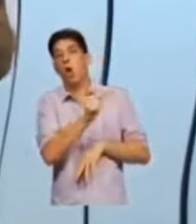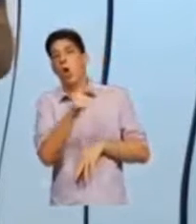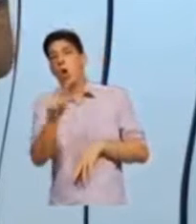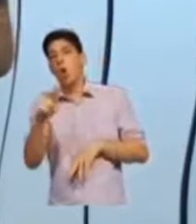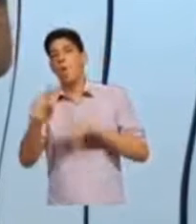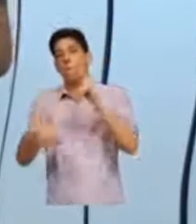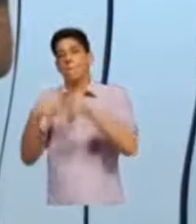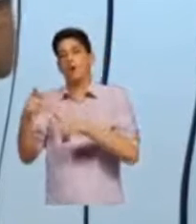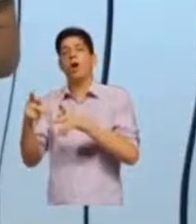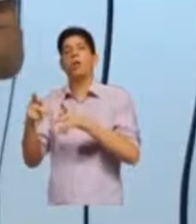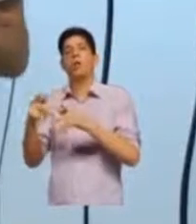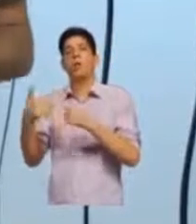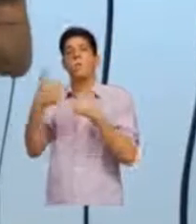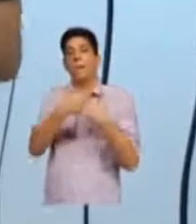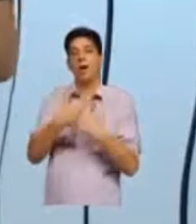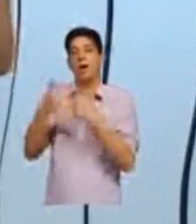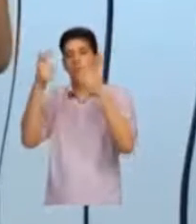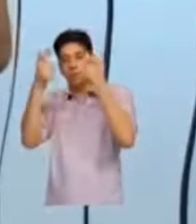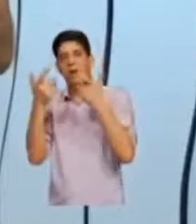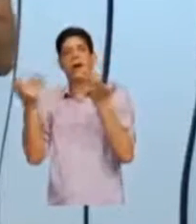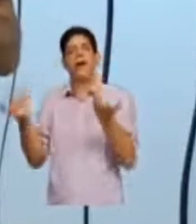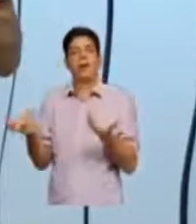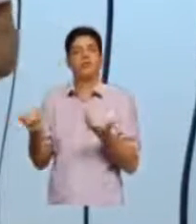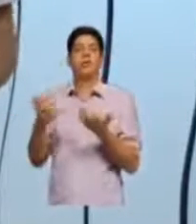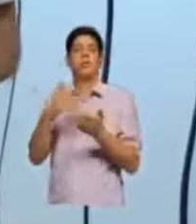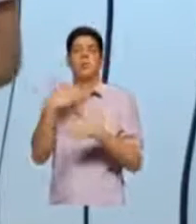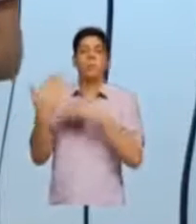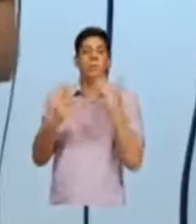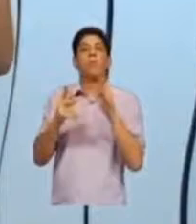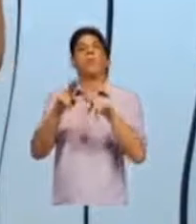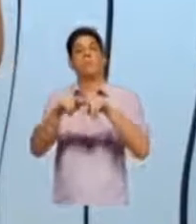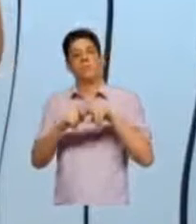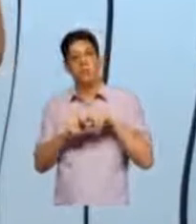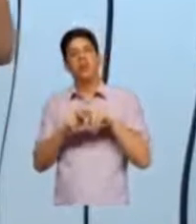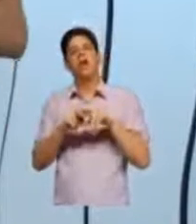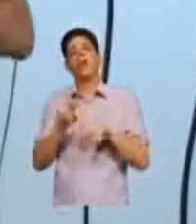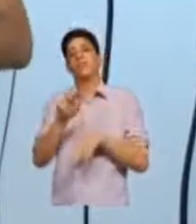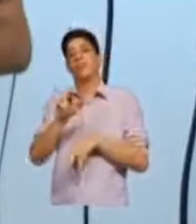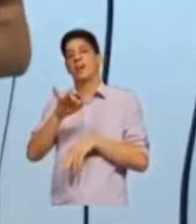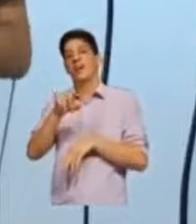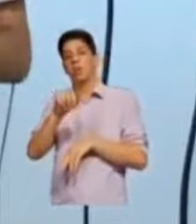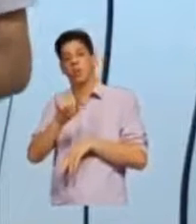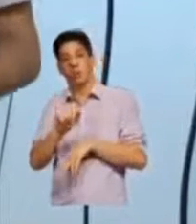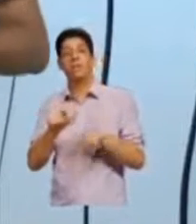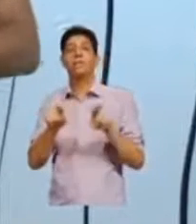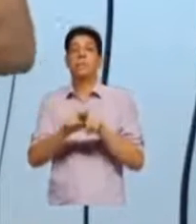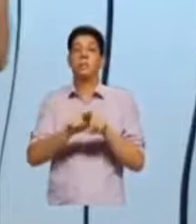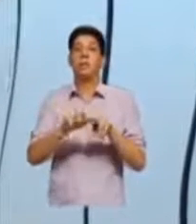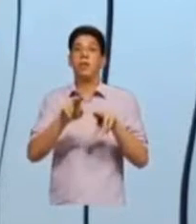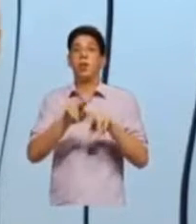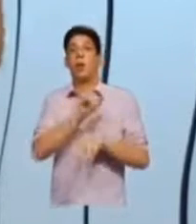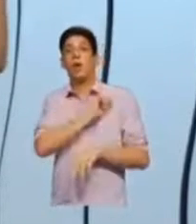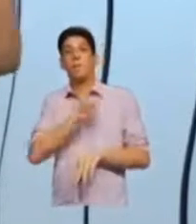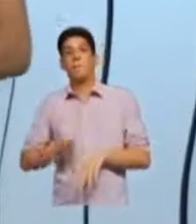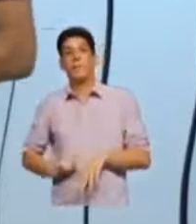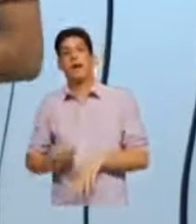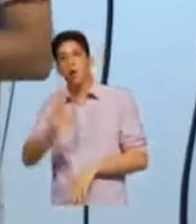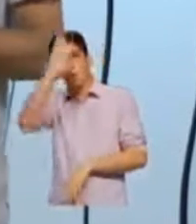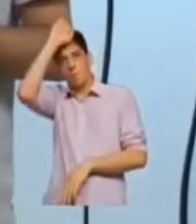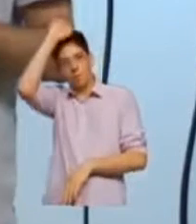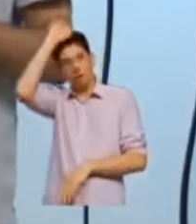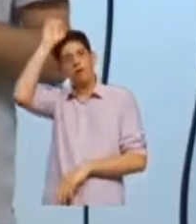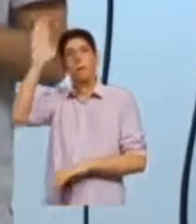grandes populações. Uma das causas da queda do Império Romano, estima-se que foi a varíola